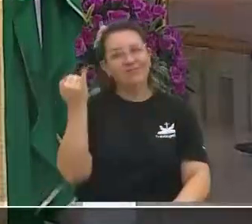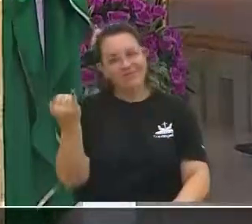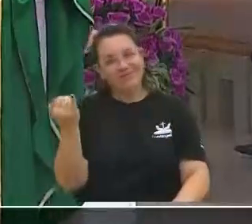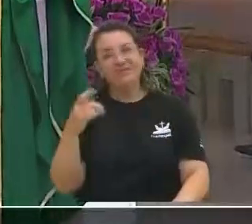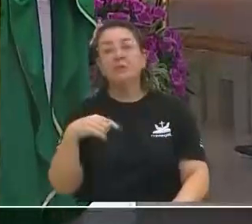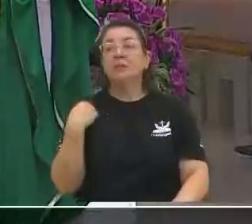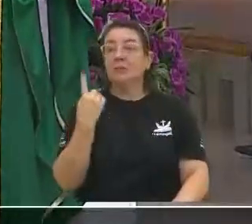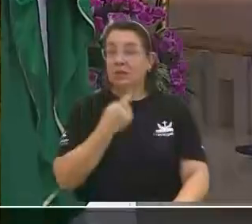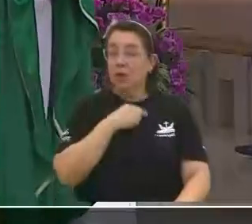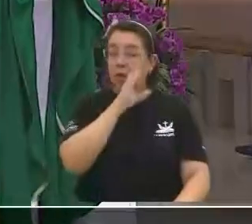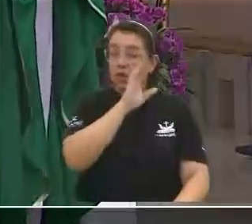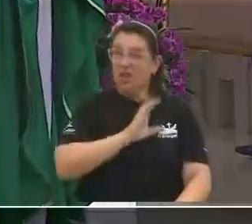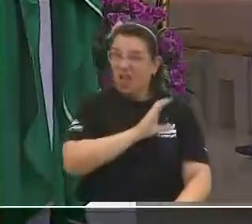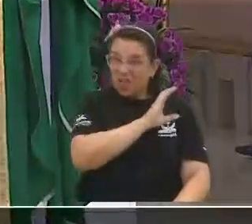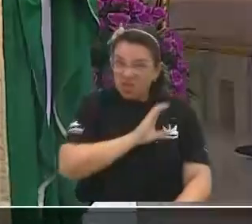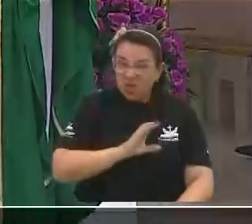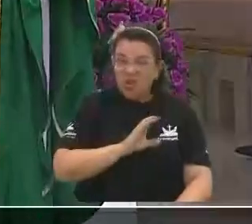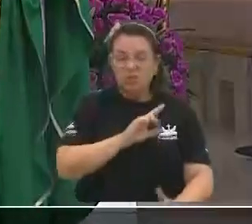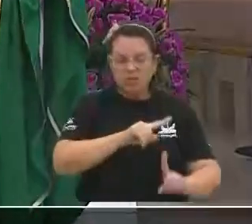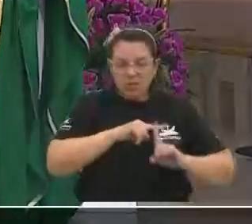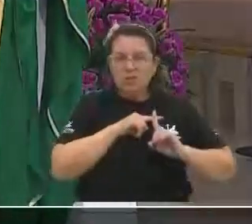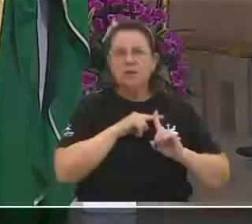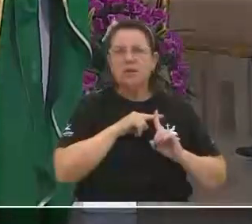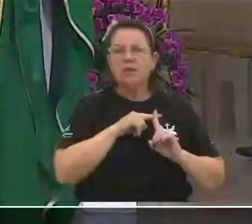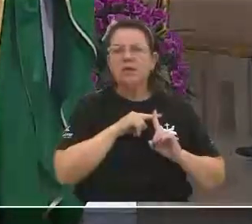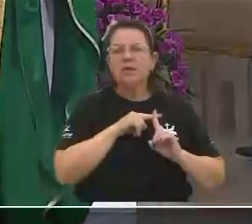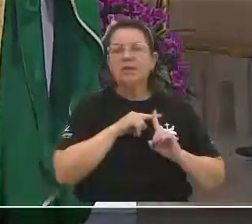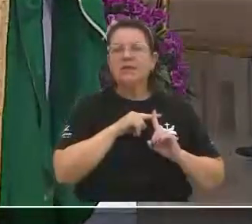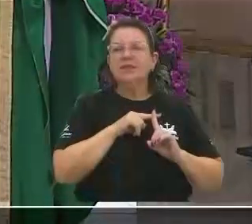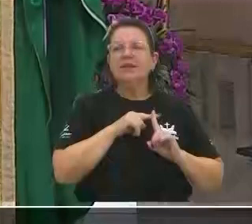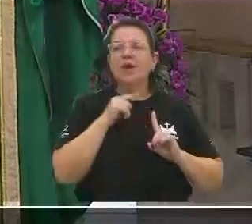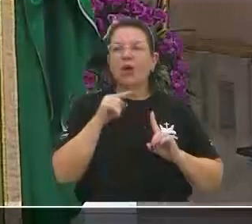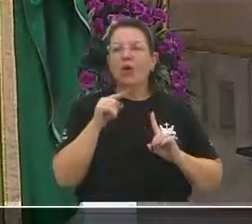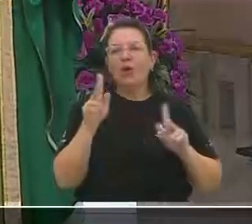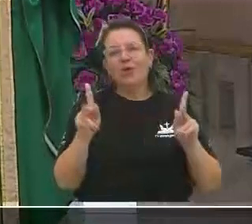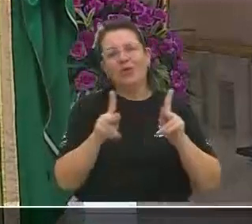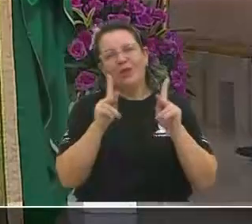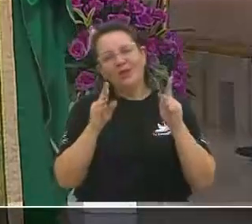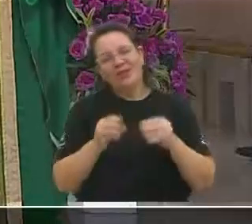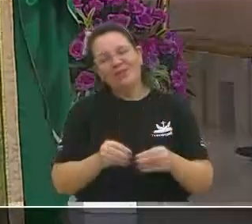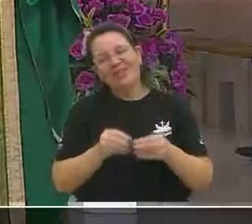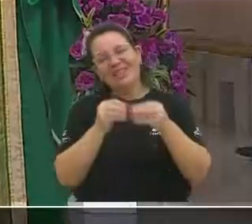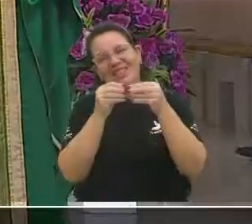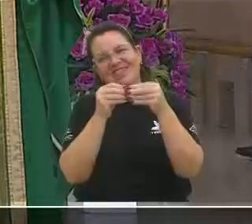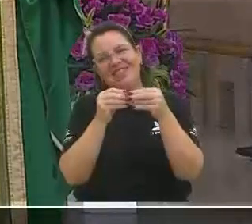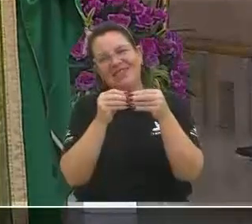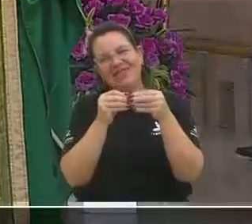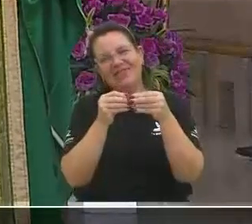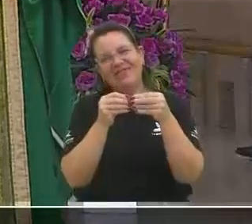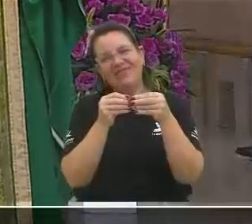para nós católicos cristãos o valor da missa